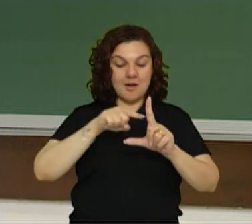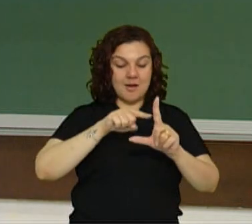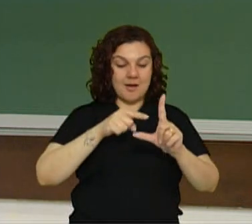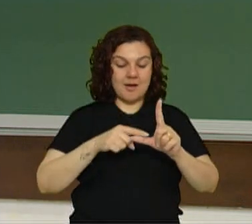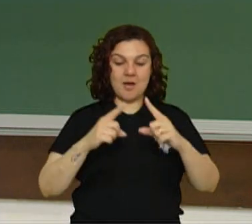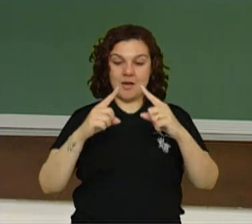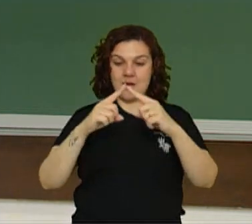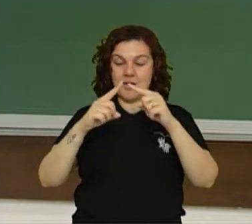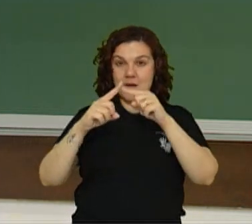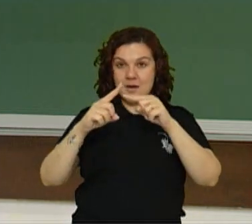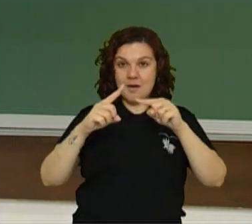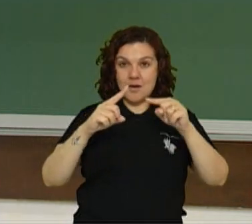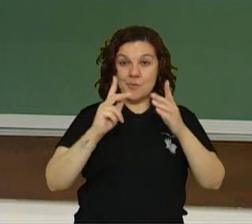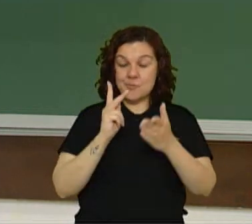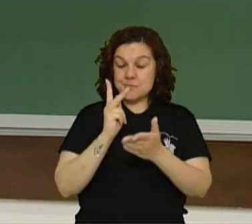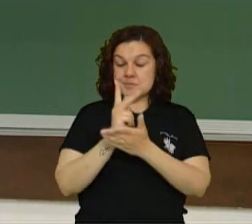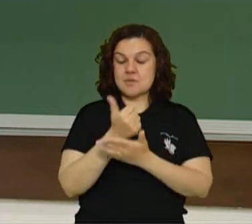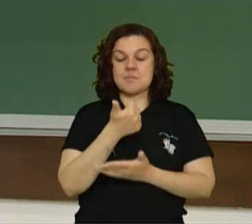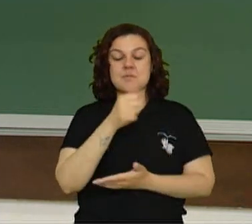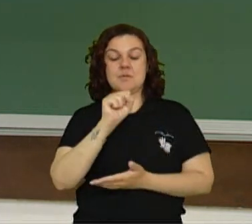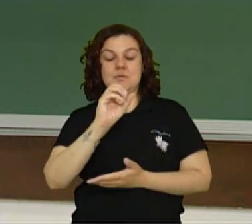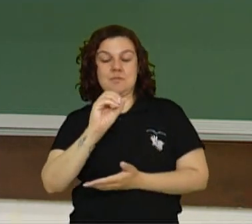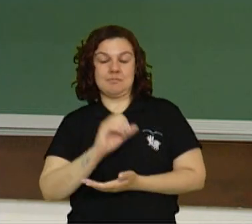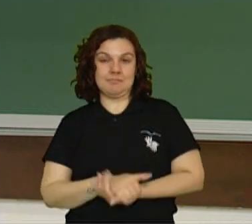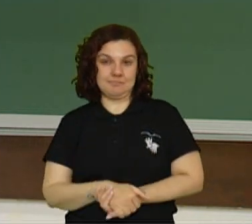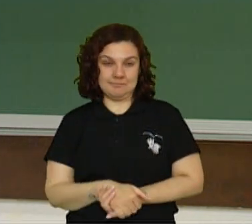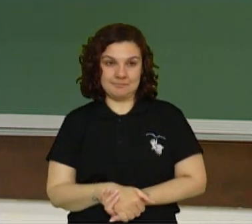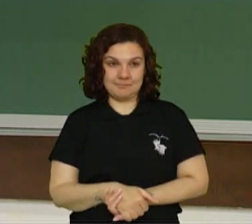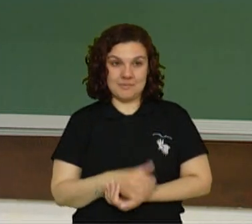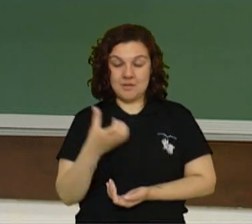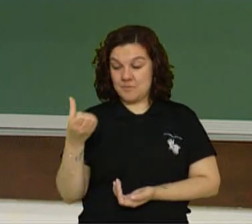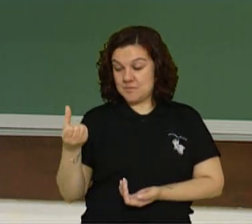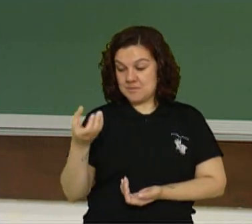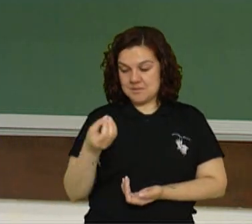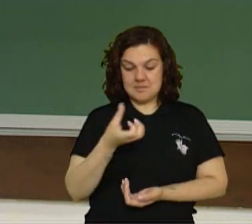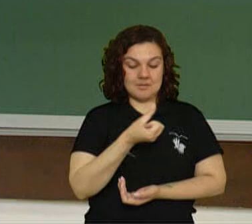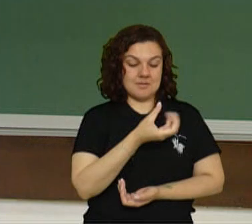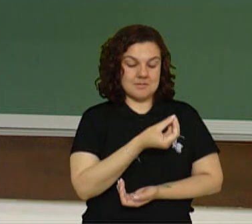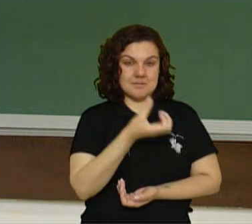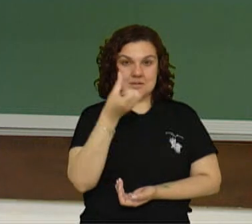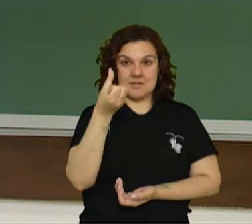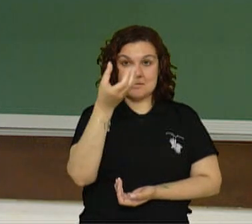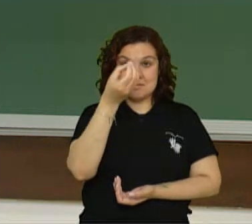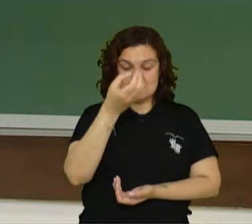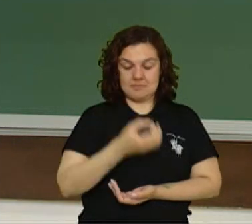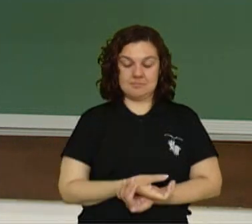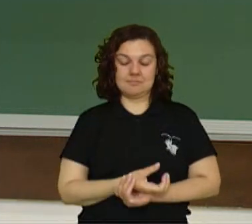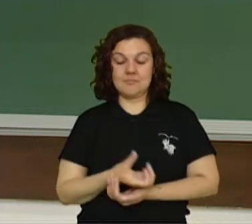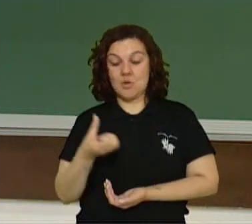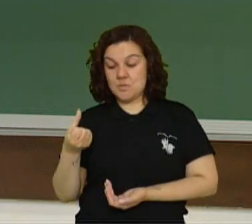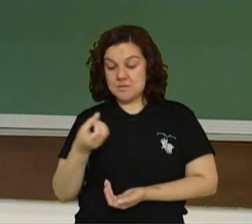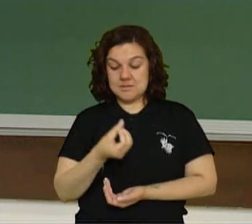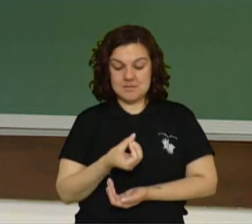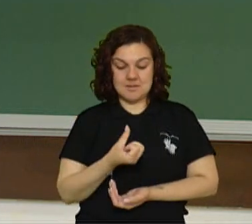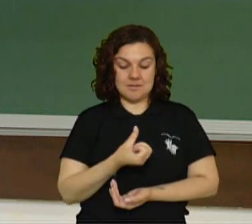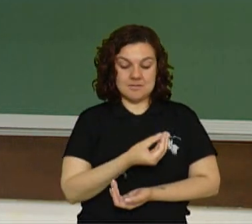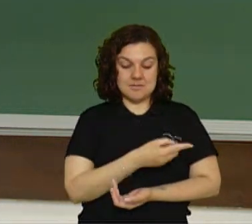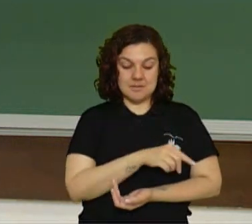triângulo qualquer sempre vai dar 180 graus. 60 com 60, 120, mais